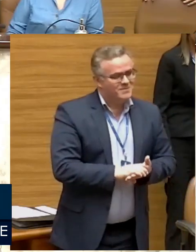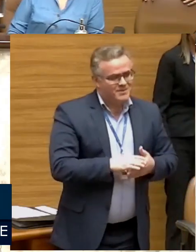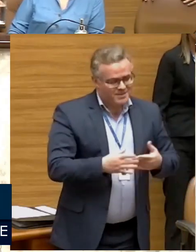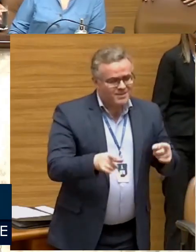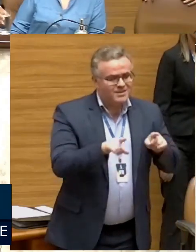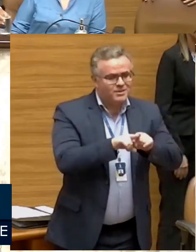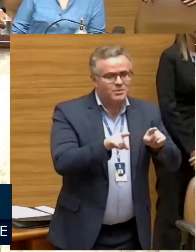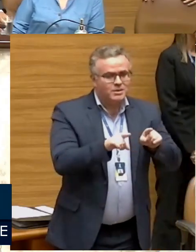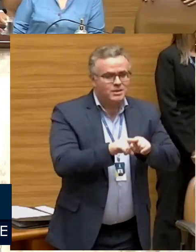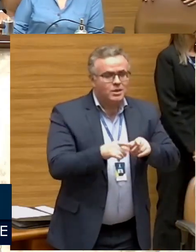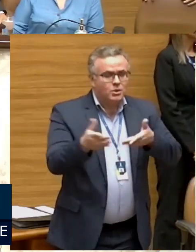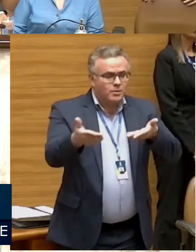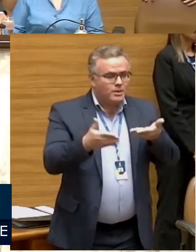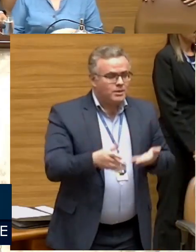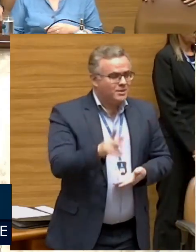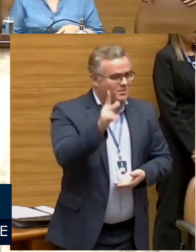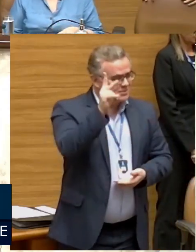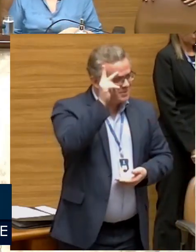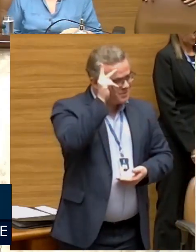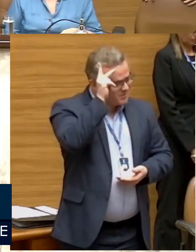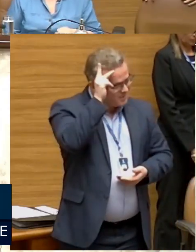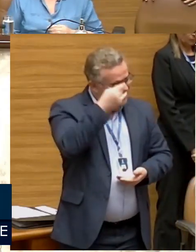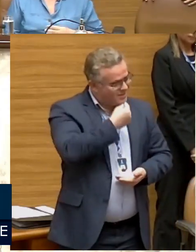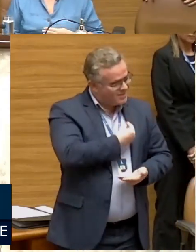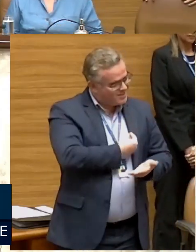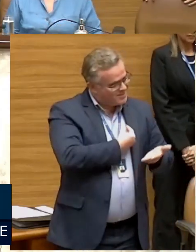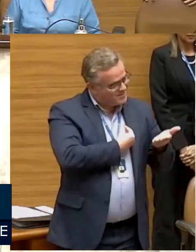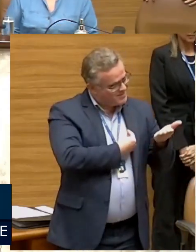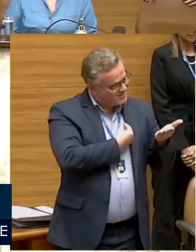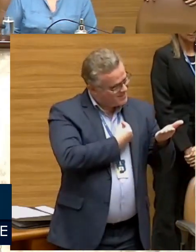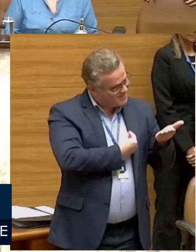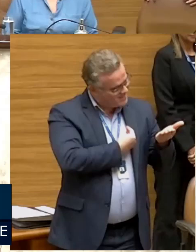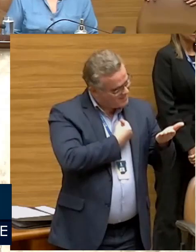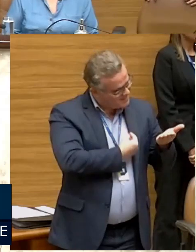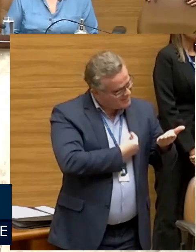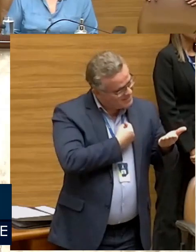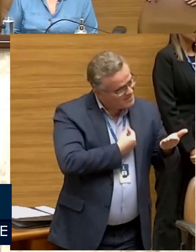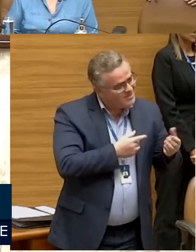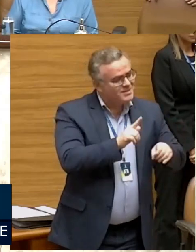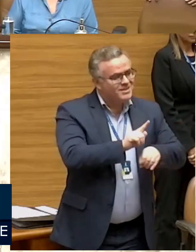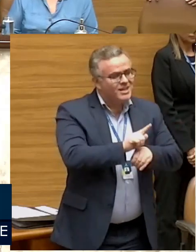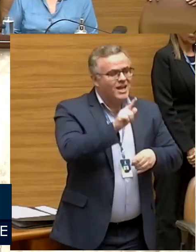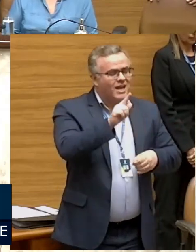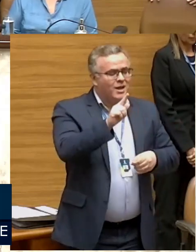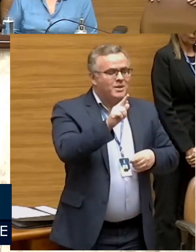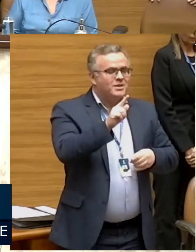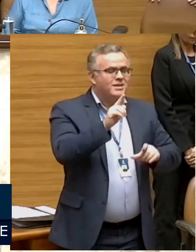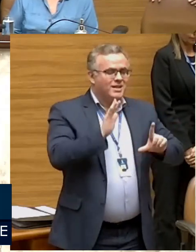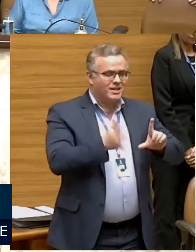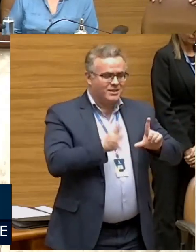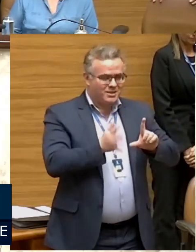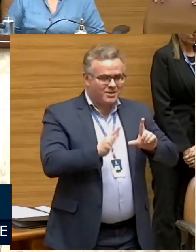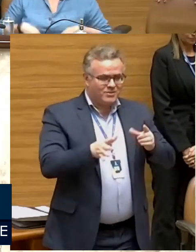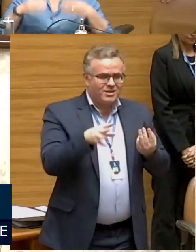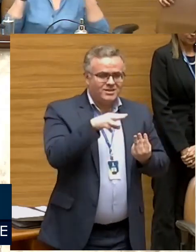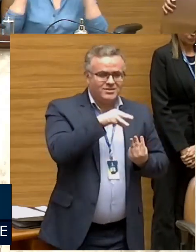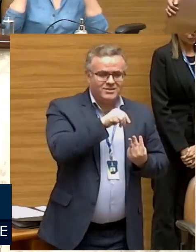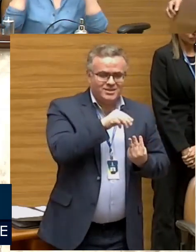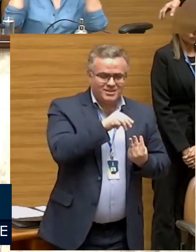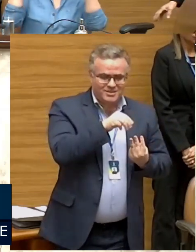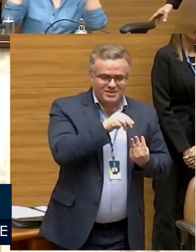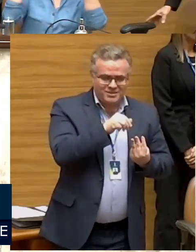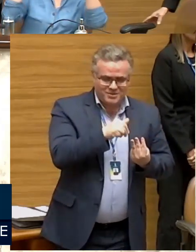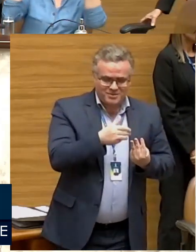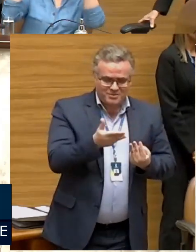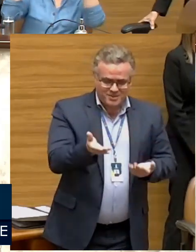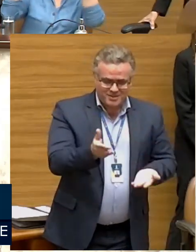Convidar Rubivânia Andrade de Carvalho, que é graduada em Letras pela Universidade